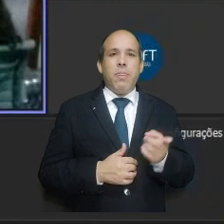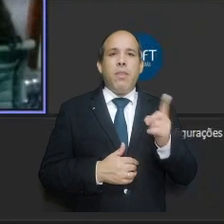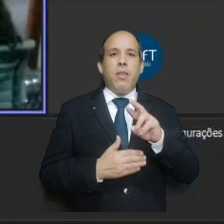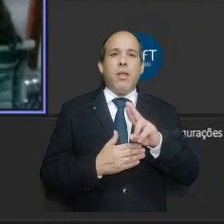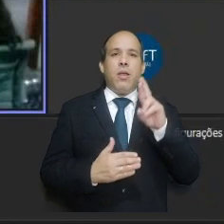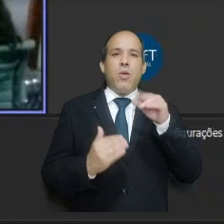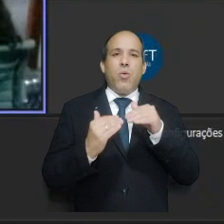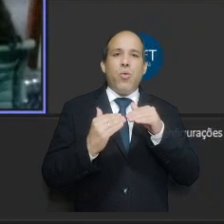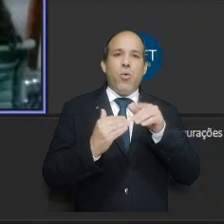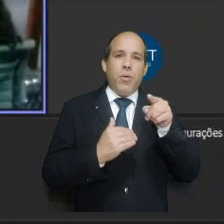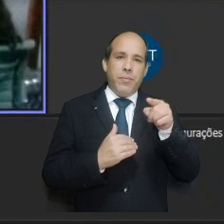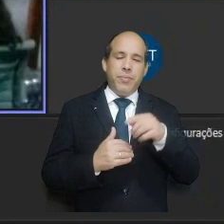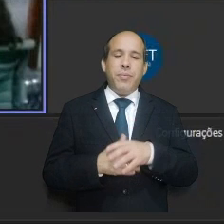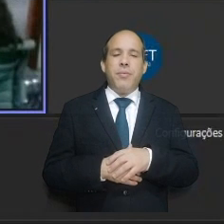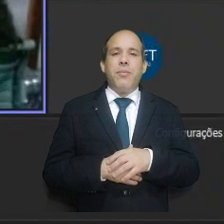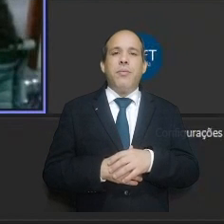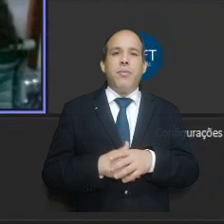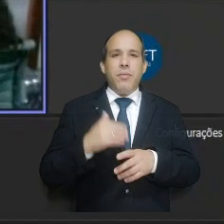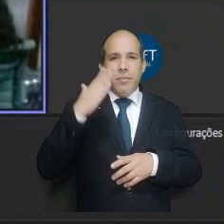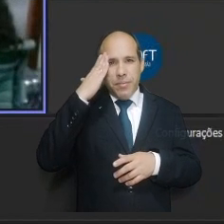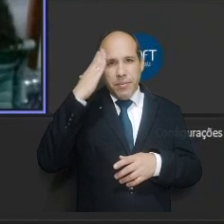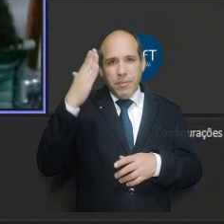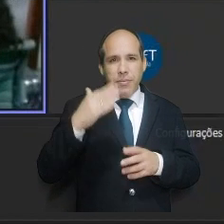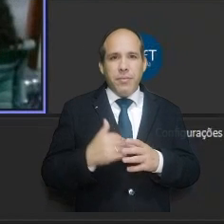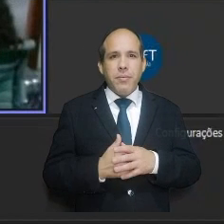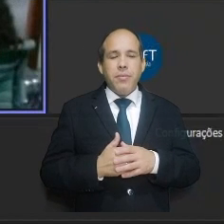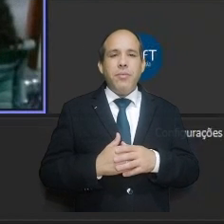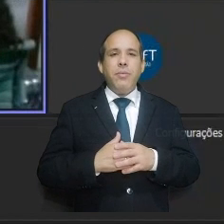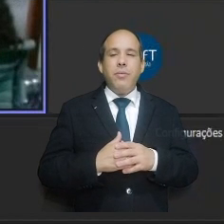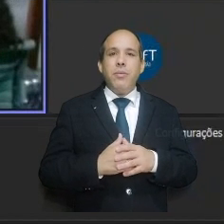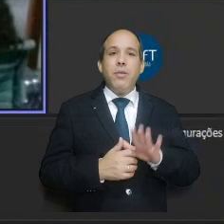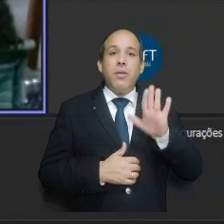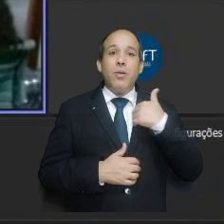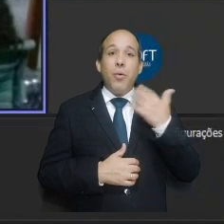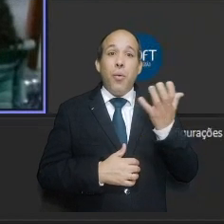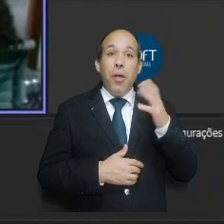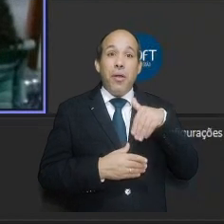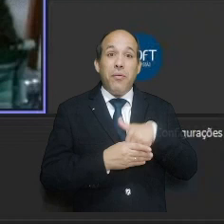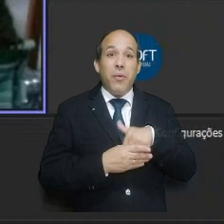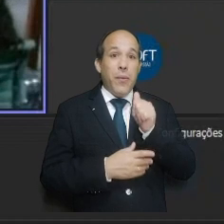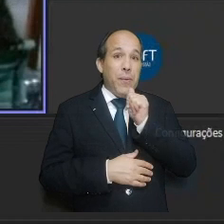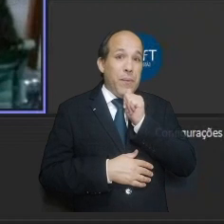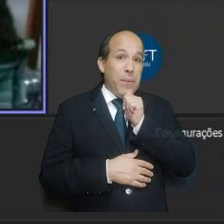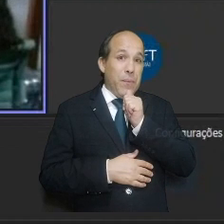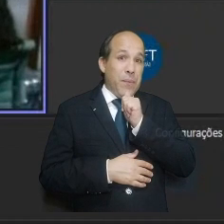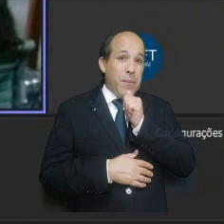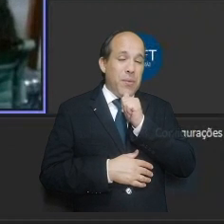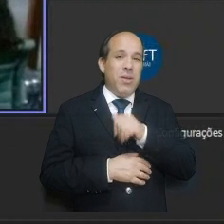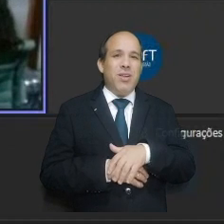Agradeço Vossa Excelência, desembargadora Carmen. Eu acompanho Vossa Excelência. Agradeço Vossa Excelência, proclamo... Presidente, eu quero